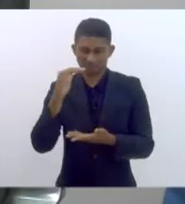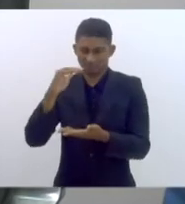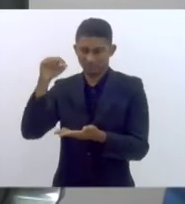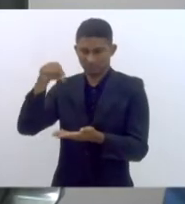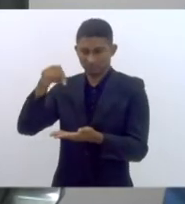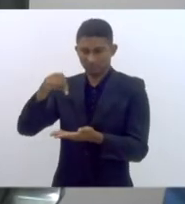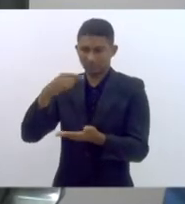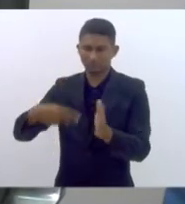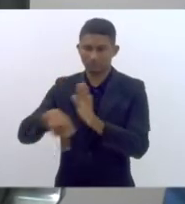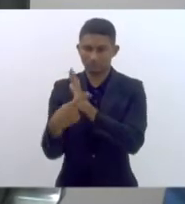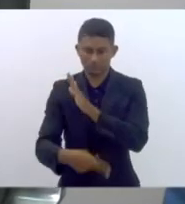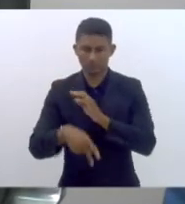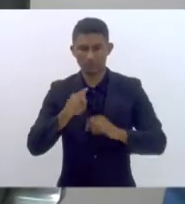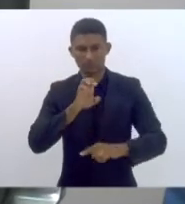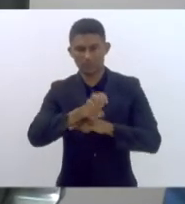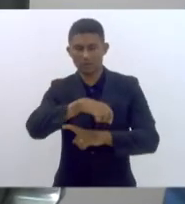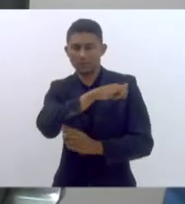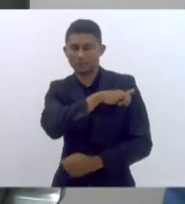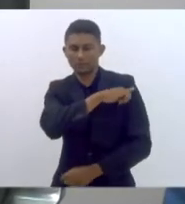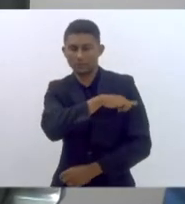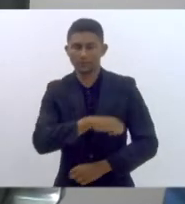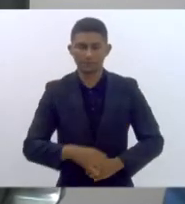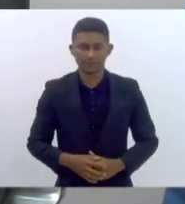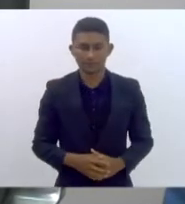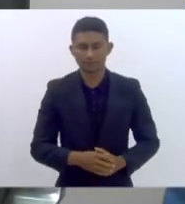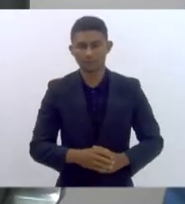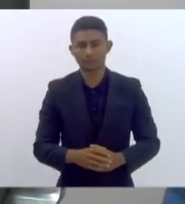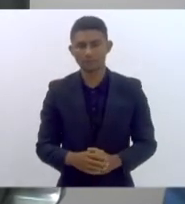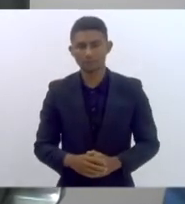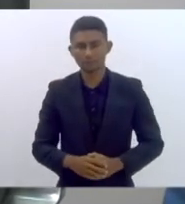o Tesouro do Estado teria